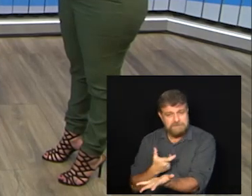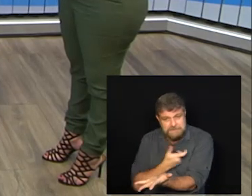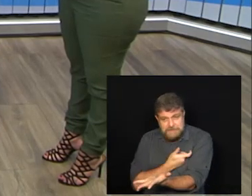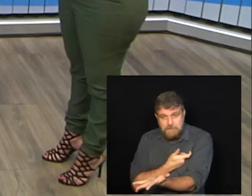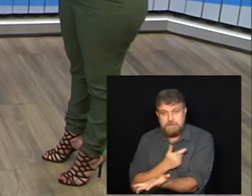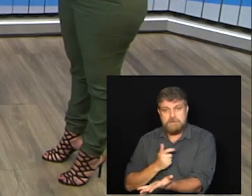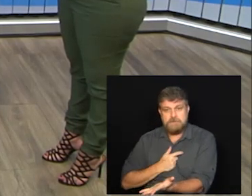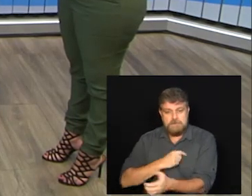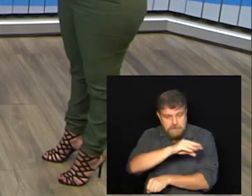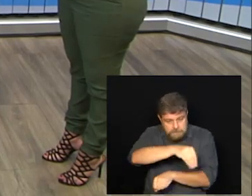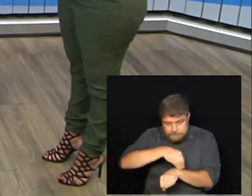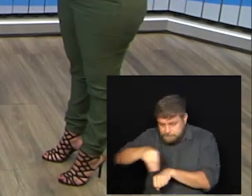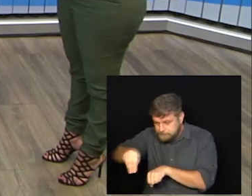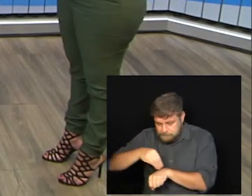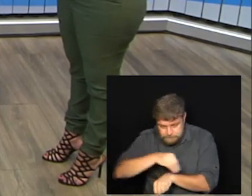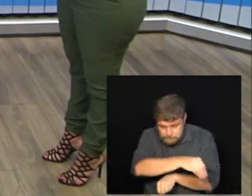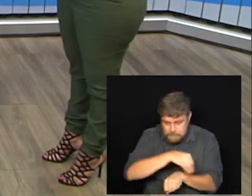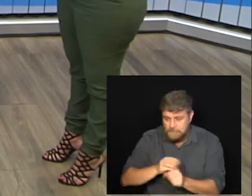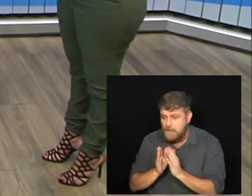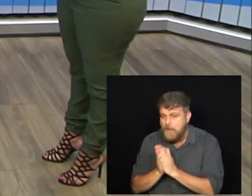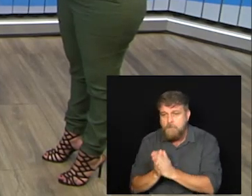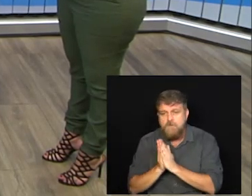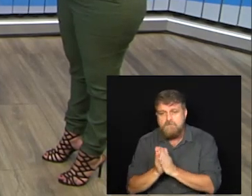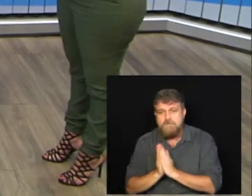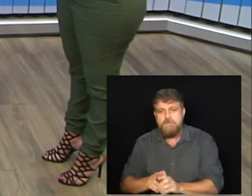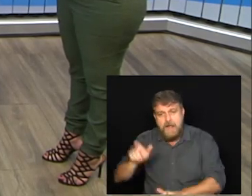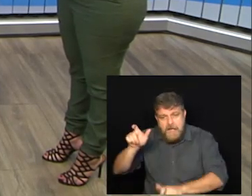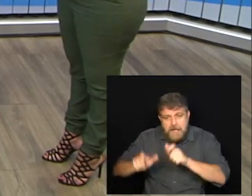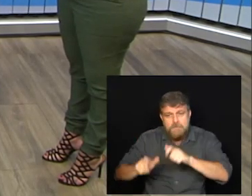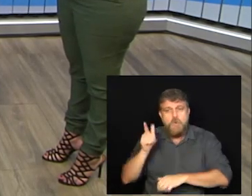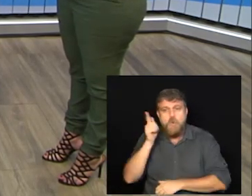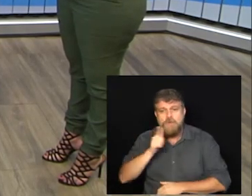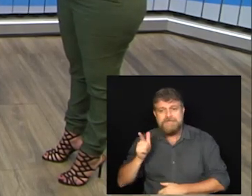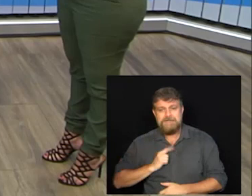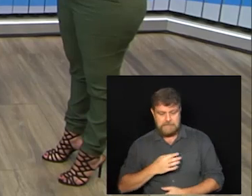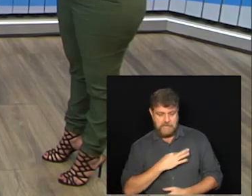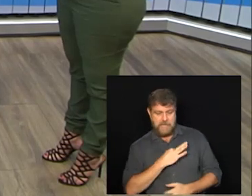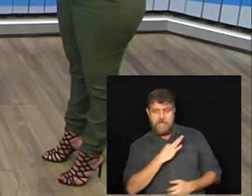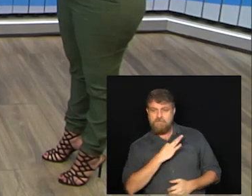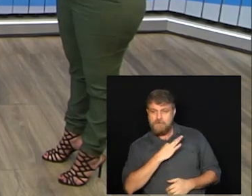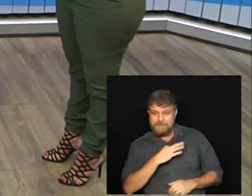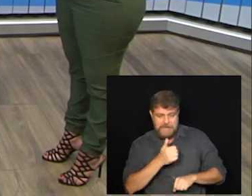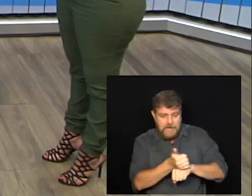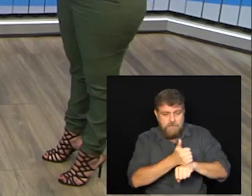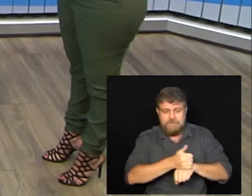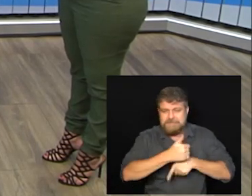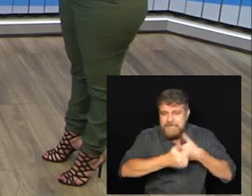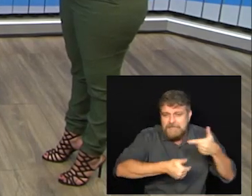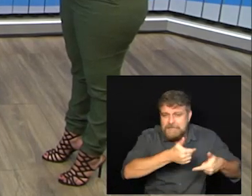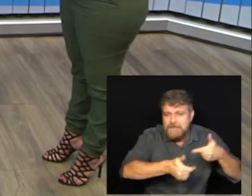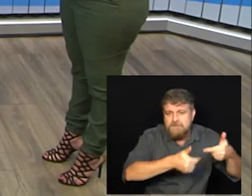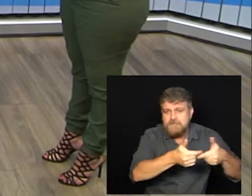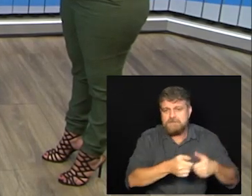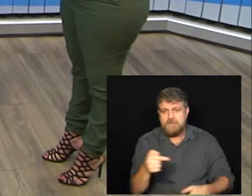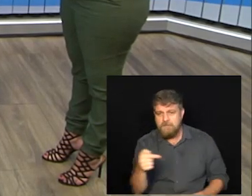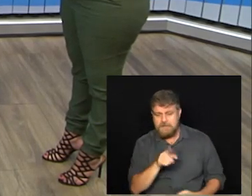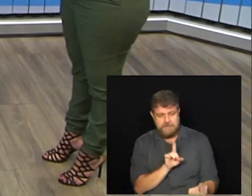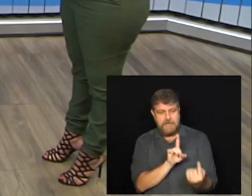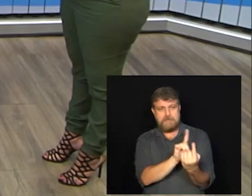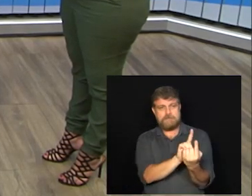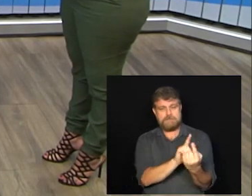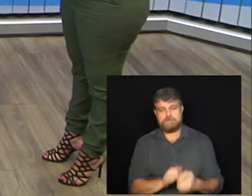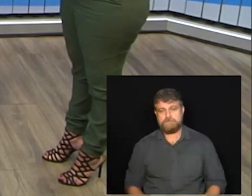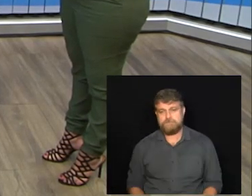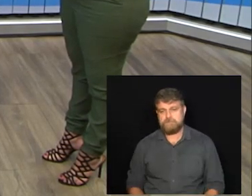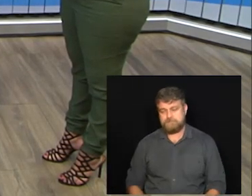Então, é um momento também desse apelo para que a gente consiga ter maior número de profissionais em recursos humanos para o atendimento.